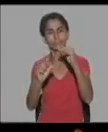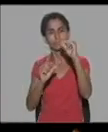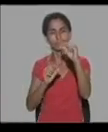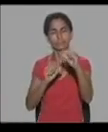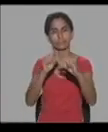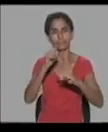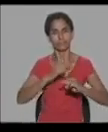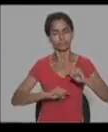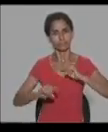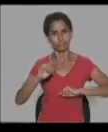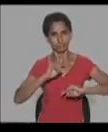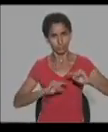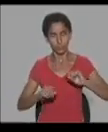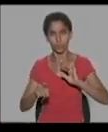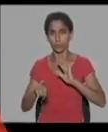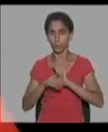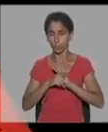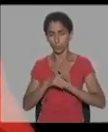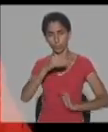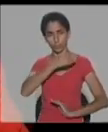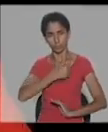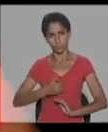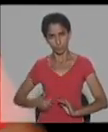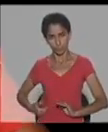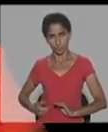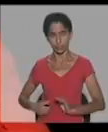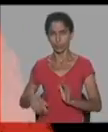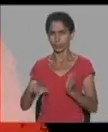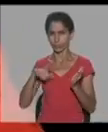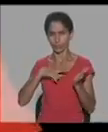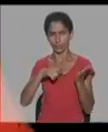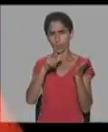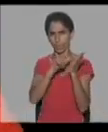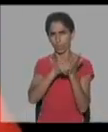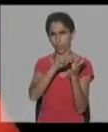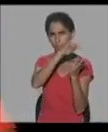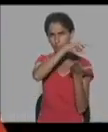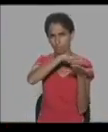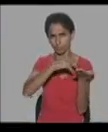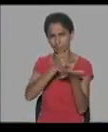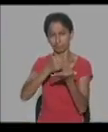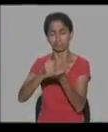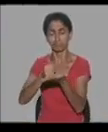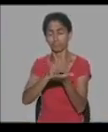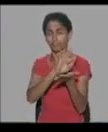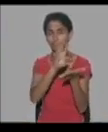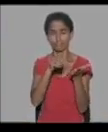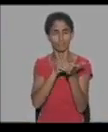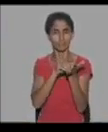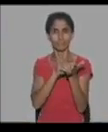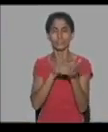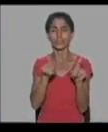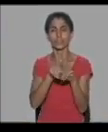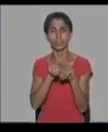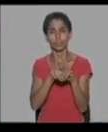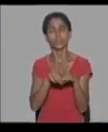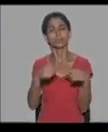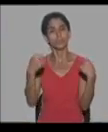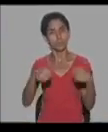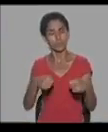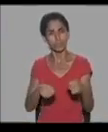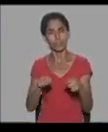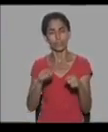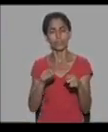essa questão da gestão pública, era um espaço público, tinha que, né, memorandos, não sei o quê, você tinha que lidar com aquela burocracia do espaço público, ao mesmo tempo você